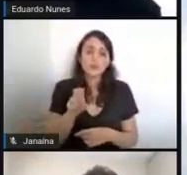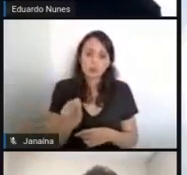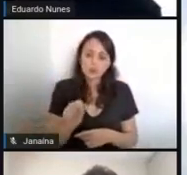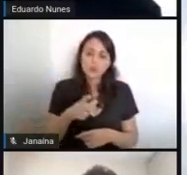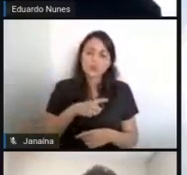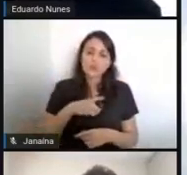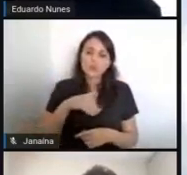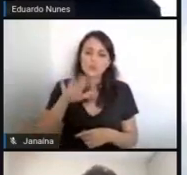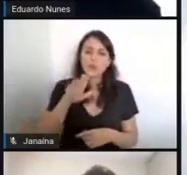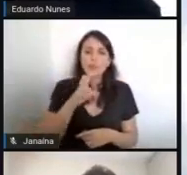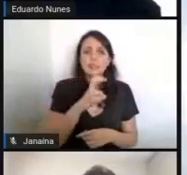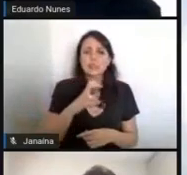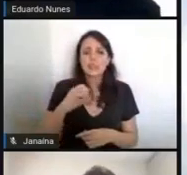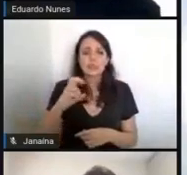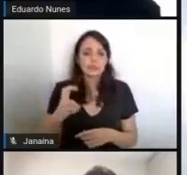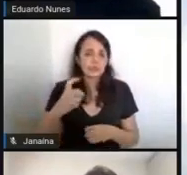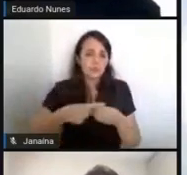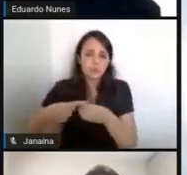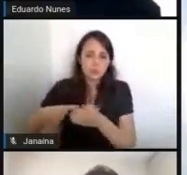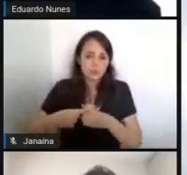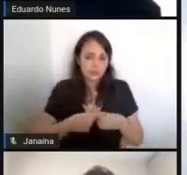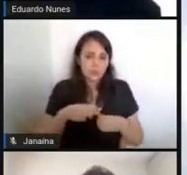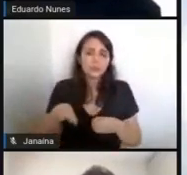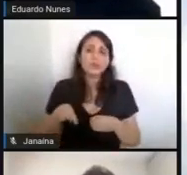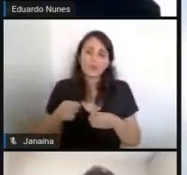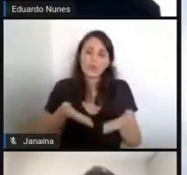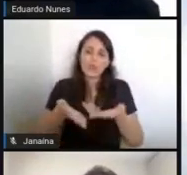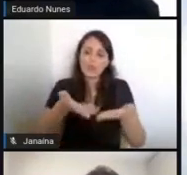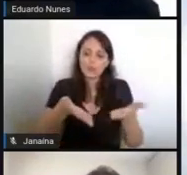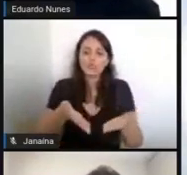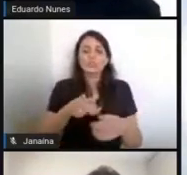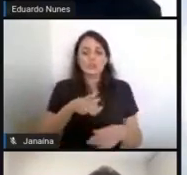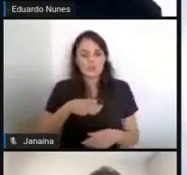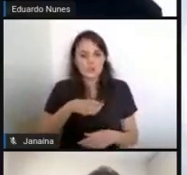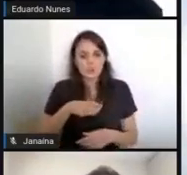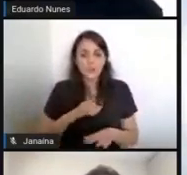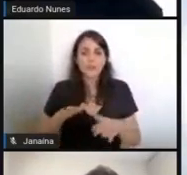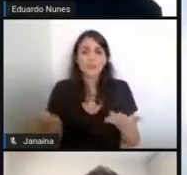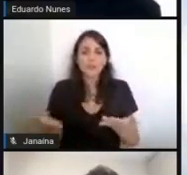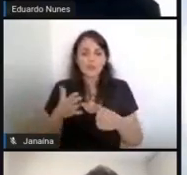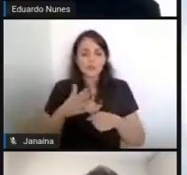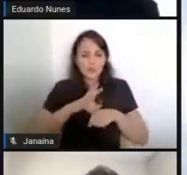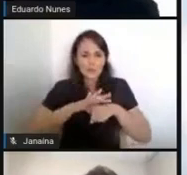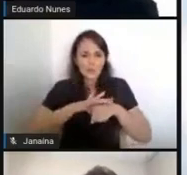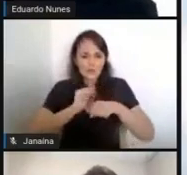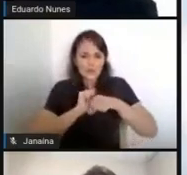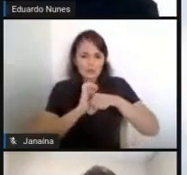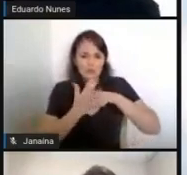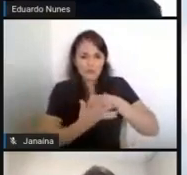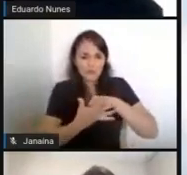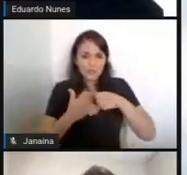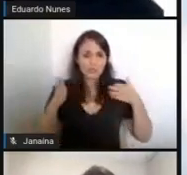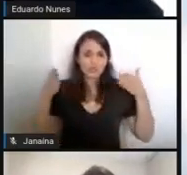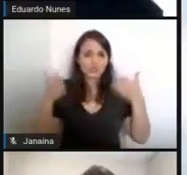5.500 municípios que a gente tem, então, quando a pandemia chega, ela encontra um SUS com vários problemas que a gente vai discutir